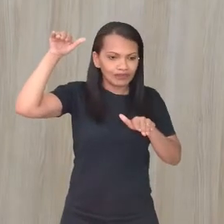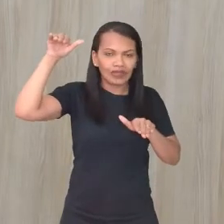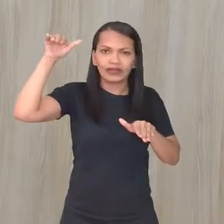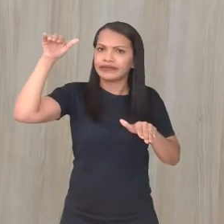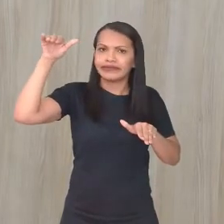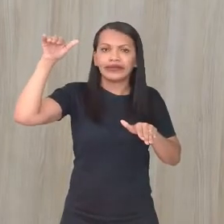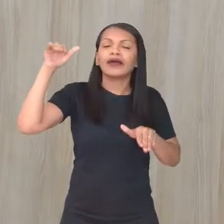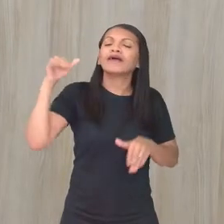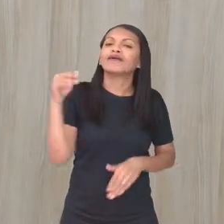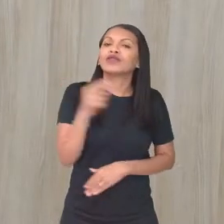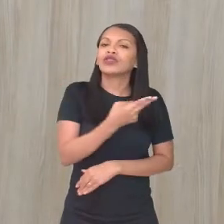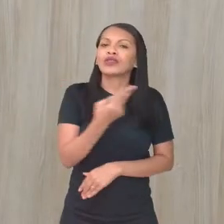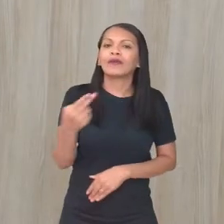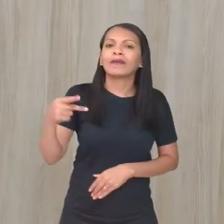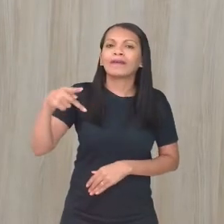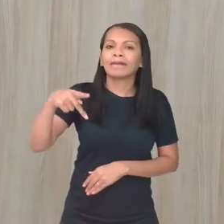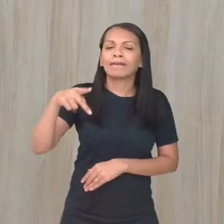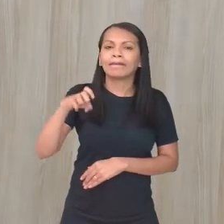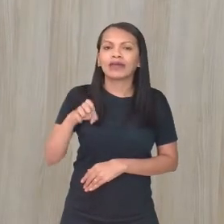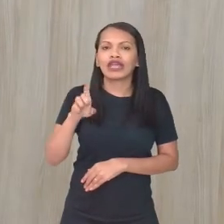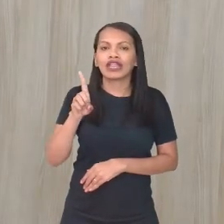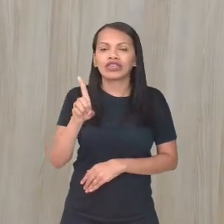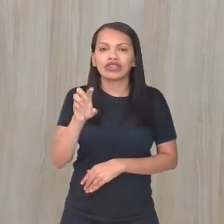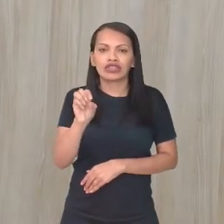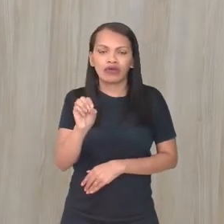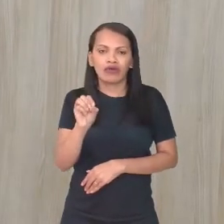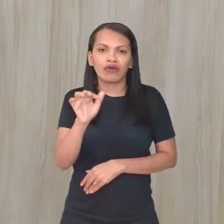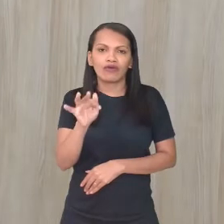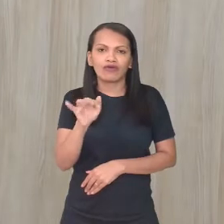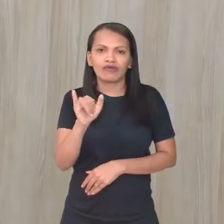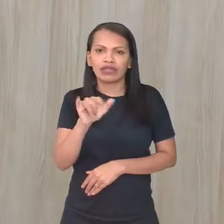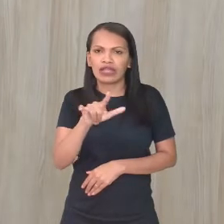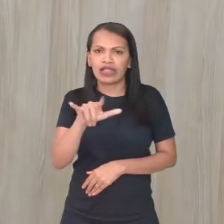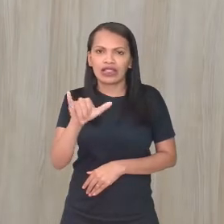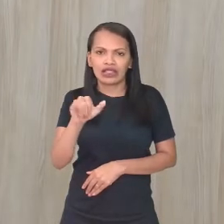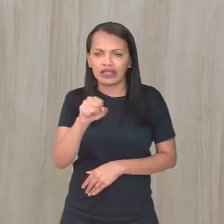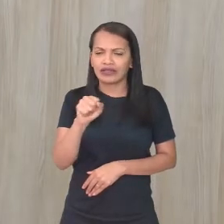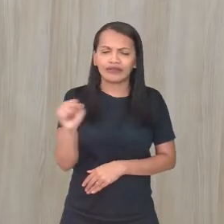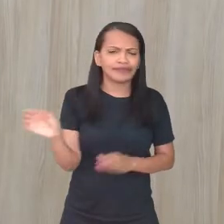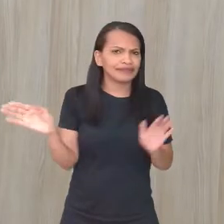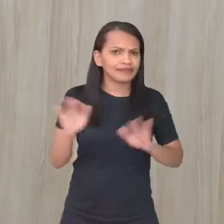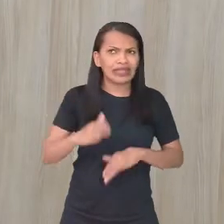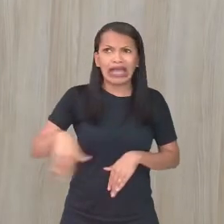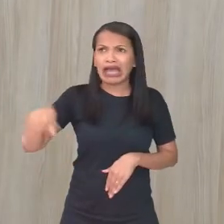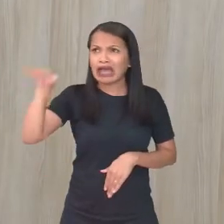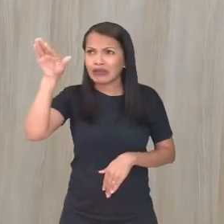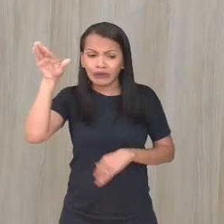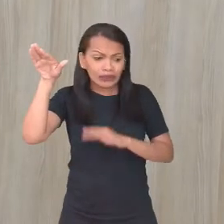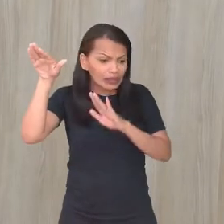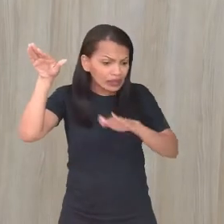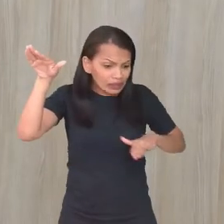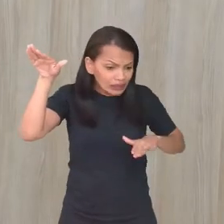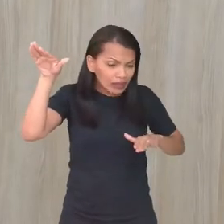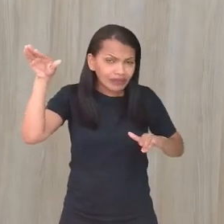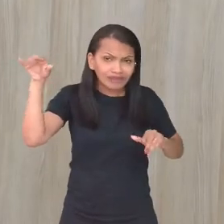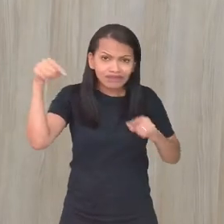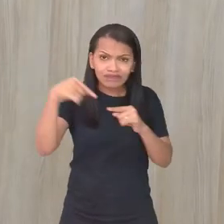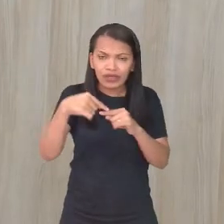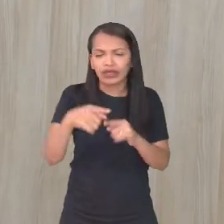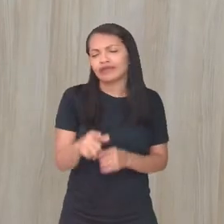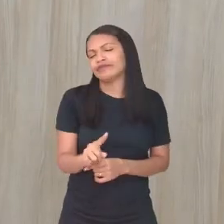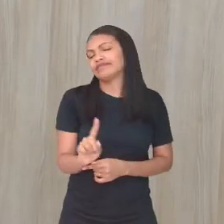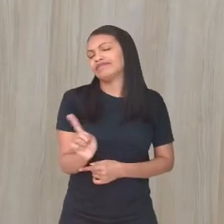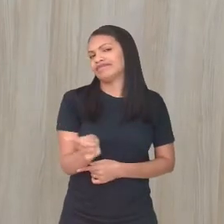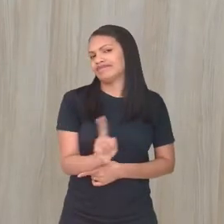chama pedofilia. Mas, sendo consensual e sendo entre adultos, aí as pessoas escolhem como querem